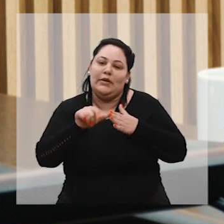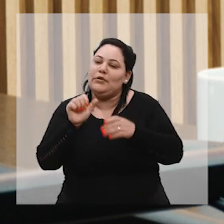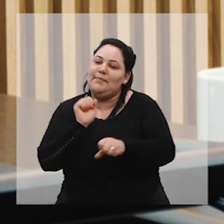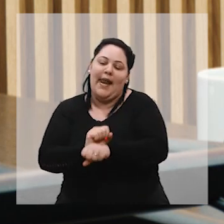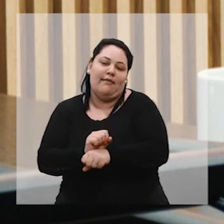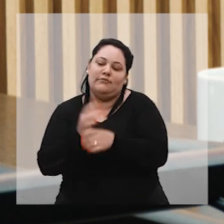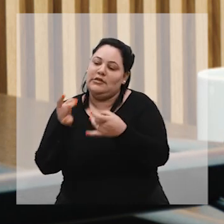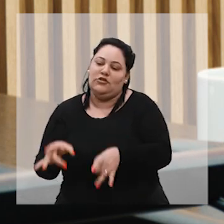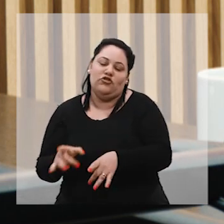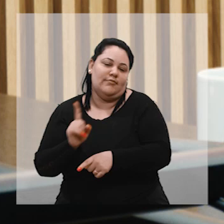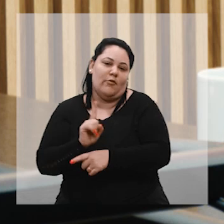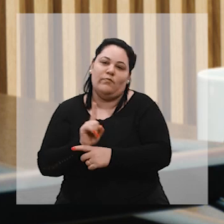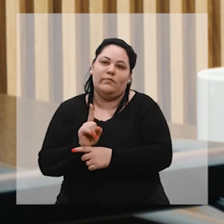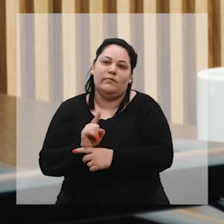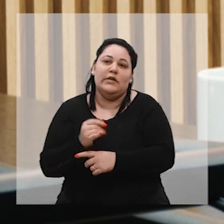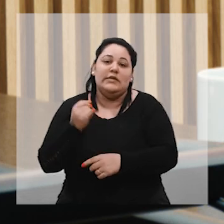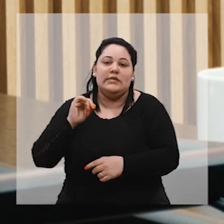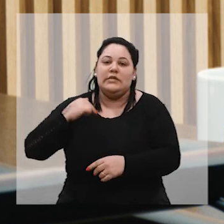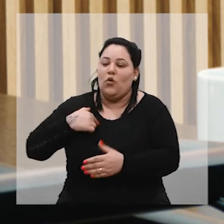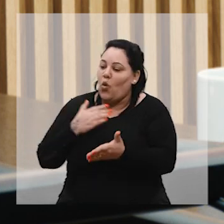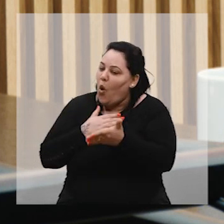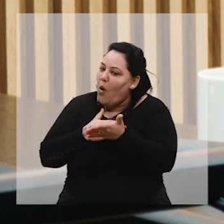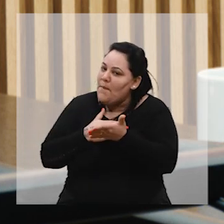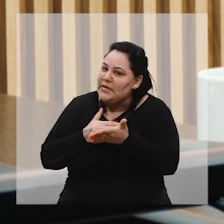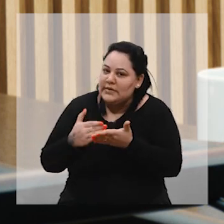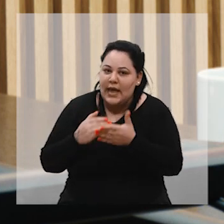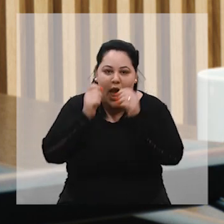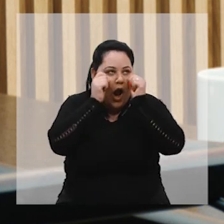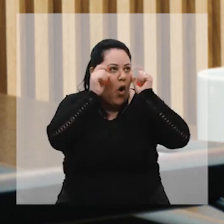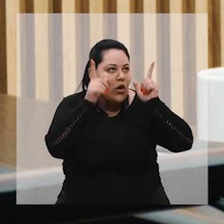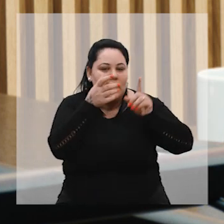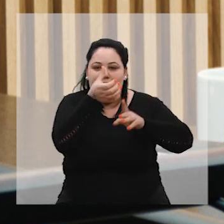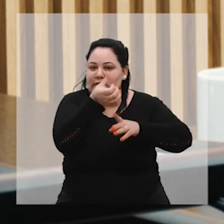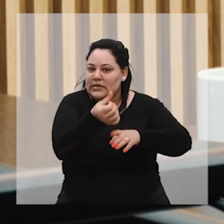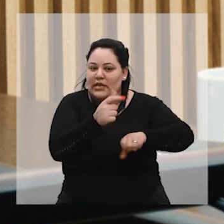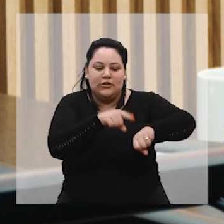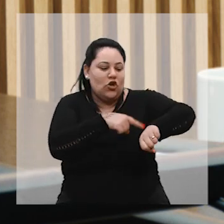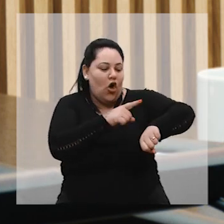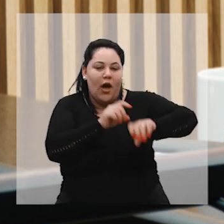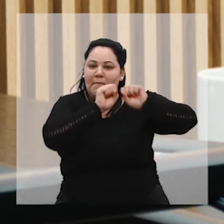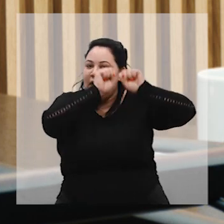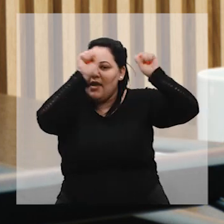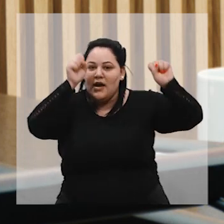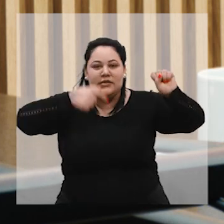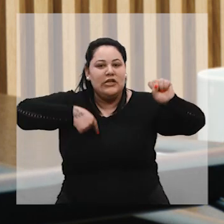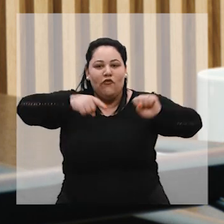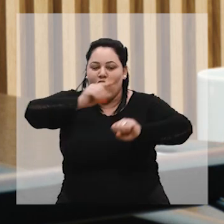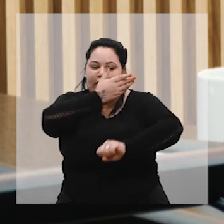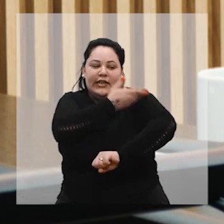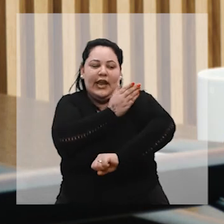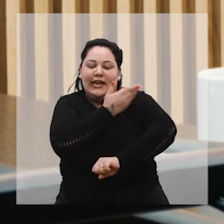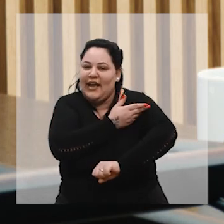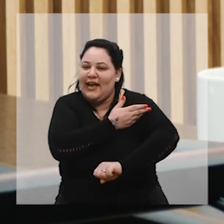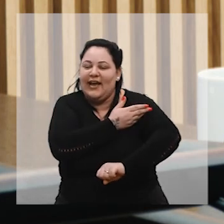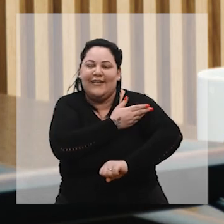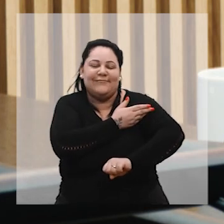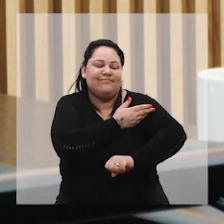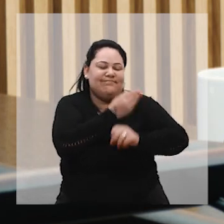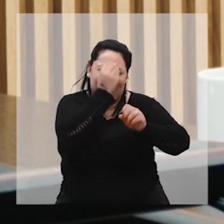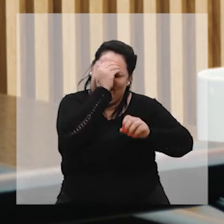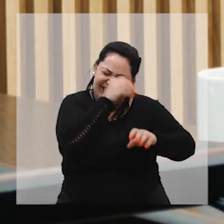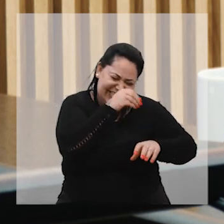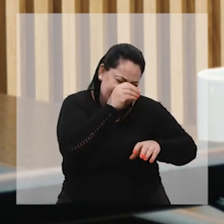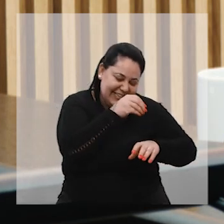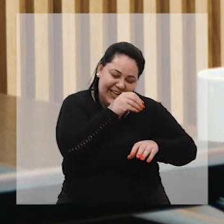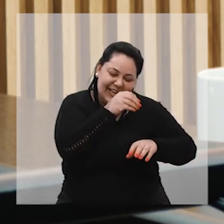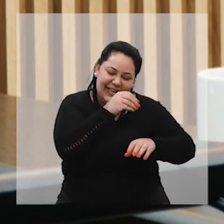faço pra parar no meio, sabe? Se eu me puxei, se eu acordei às 6 horas da manhã, se eu fui treinar aquele dia que eu não